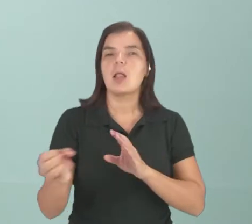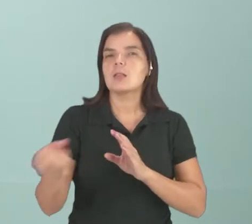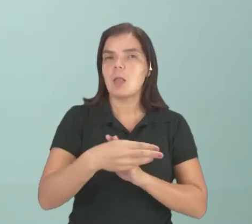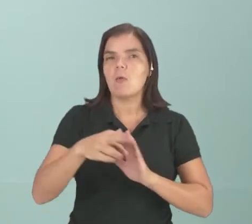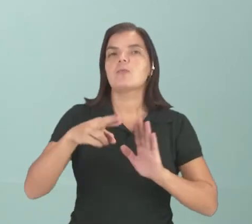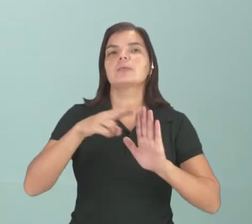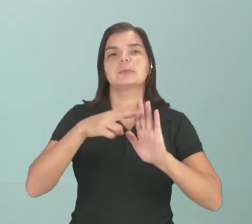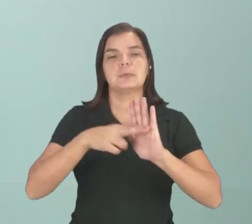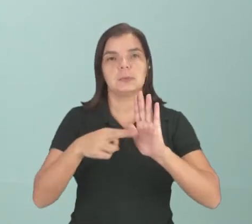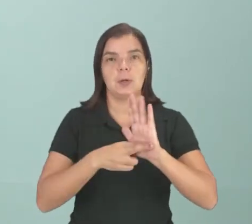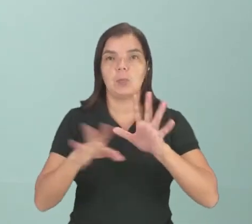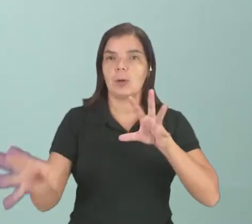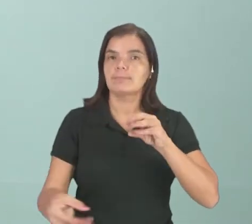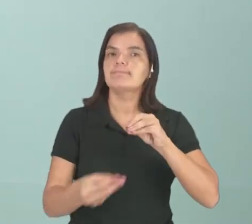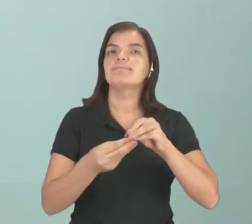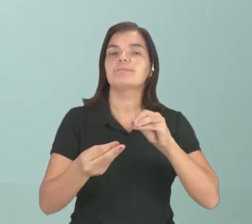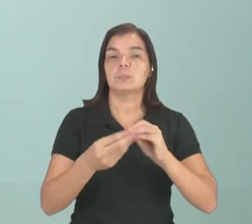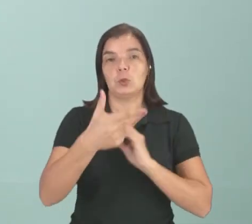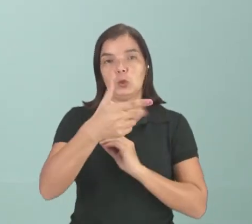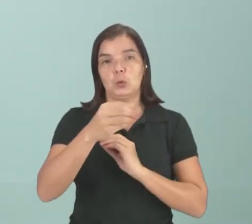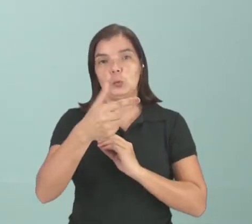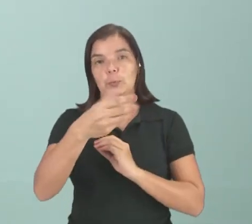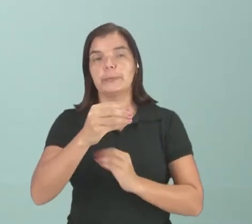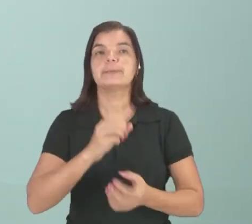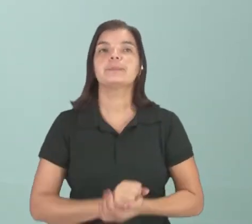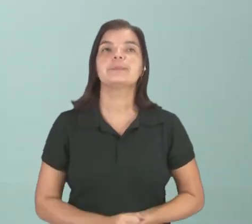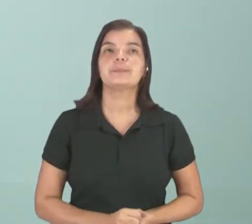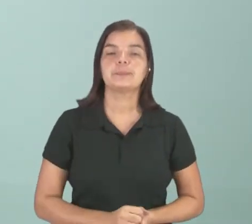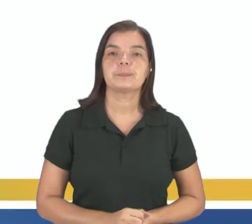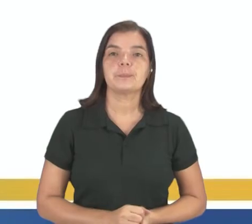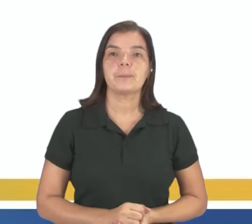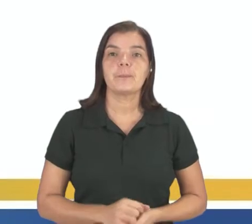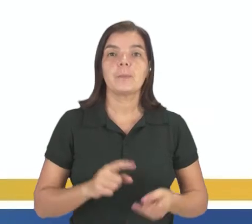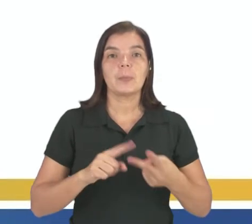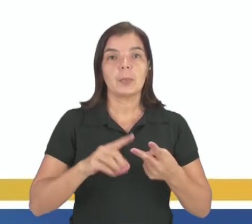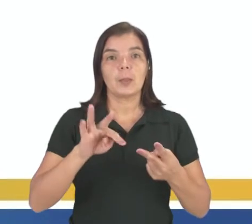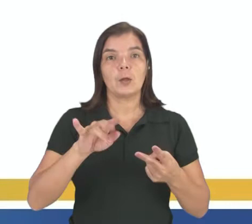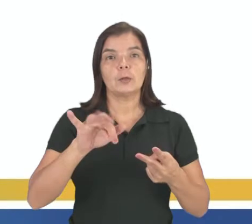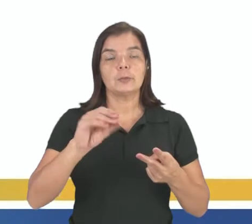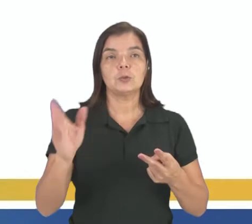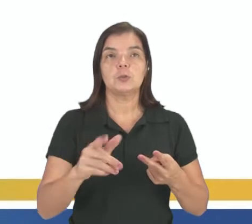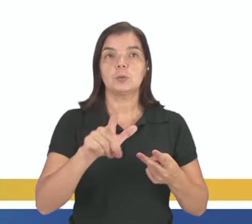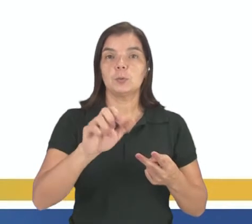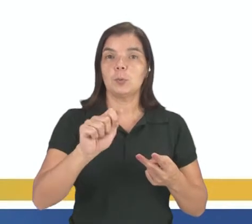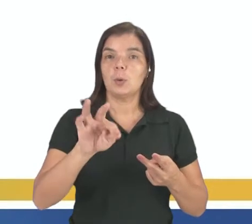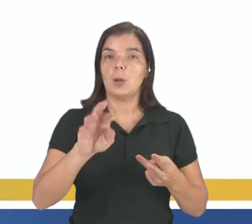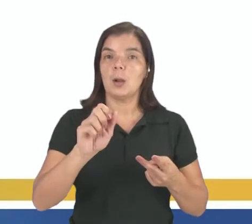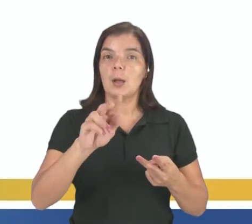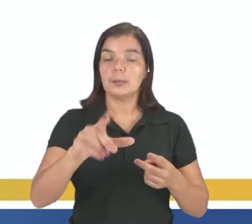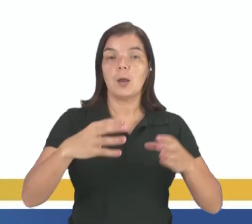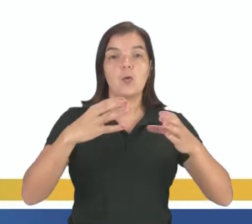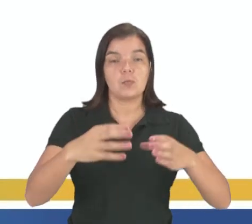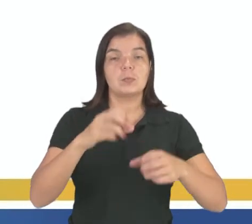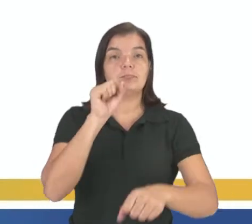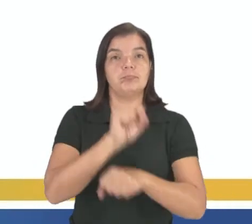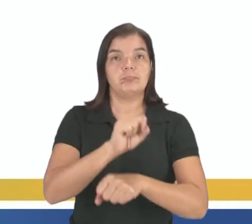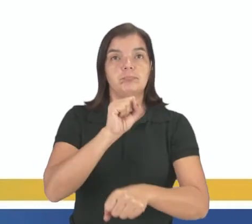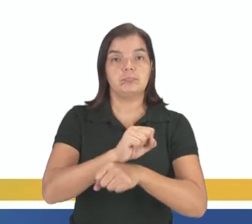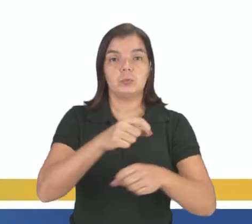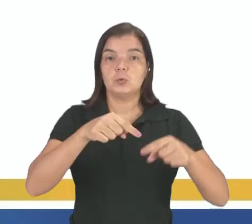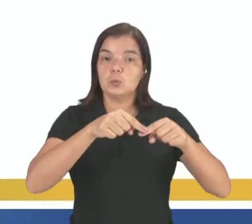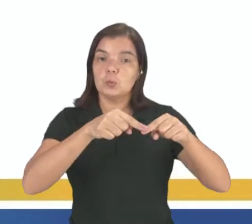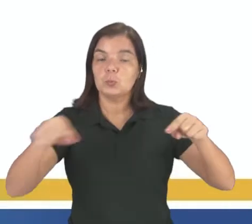novas regras que foram implementadas agora em 2020 vamos seguir aqui tiro lateral a bola deve estar imóvel